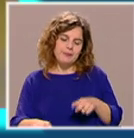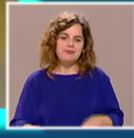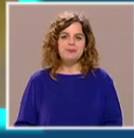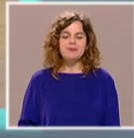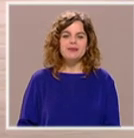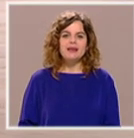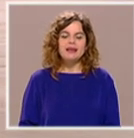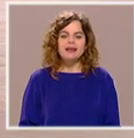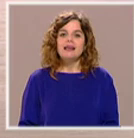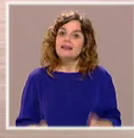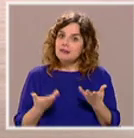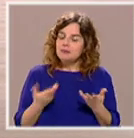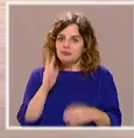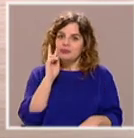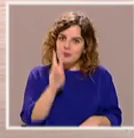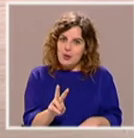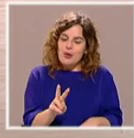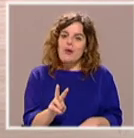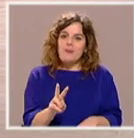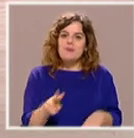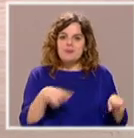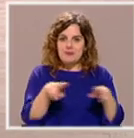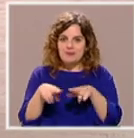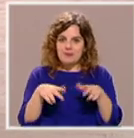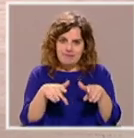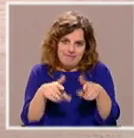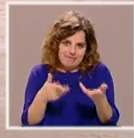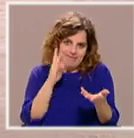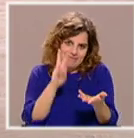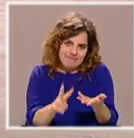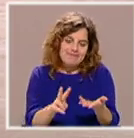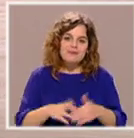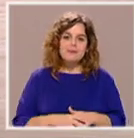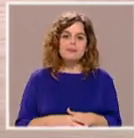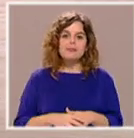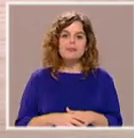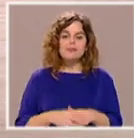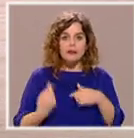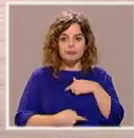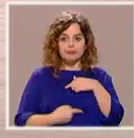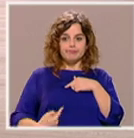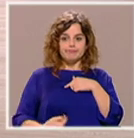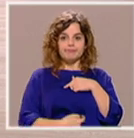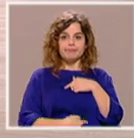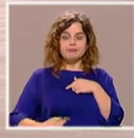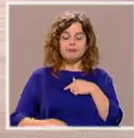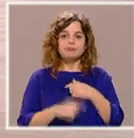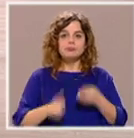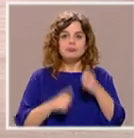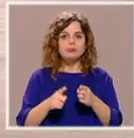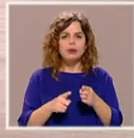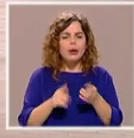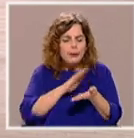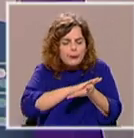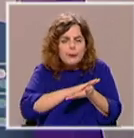Bom, então como vimos, ou como viram através do vídeo, o intestino delgado não é totalmente liso. Portanto,